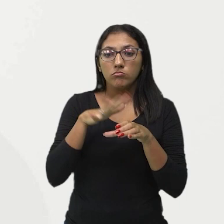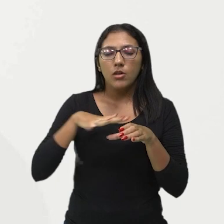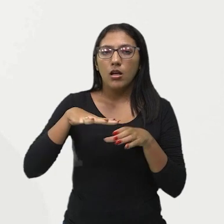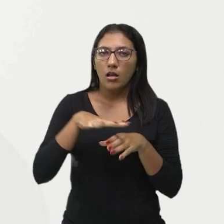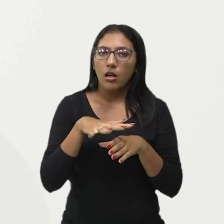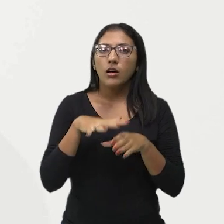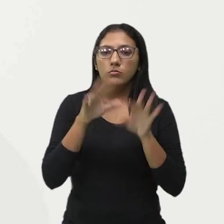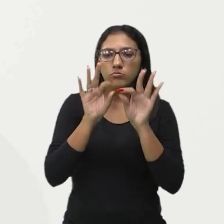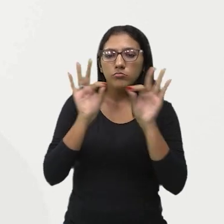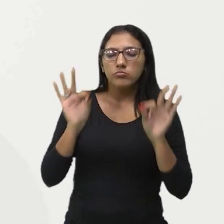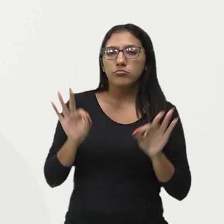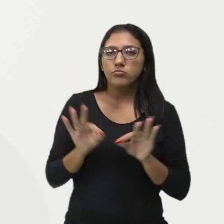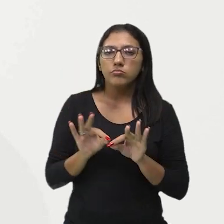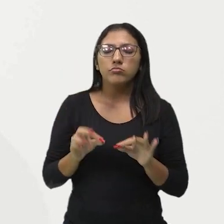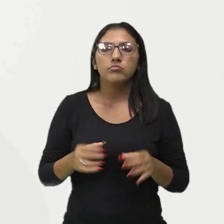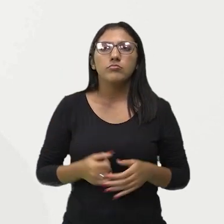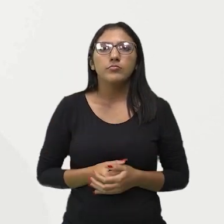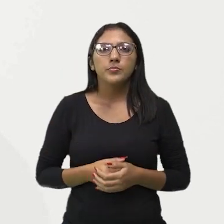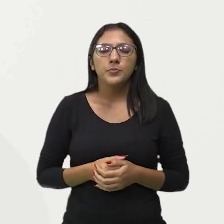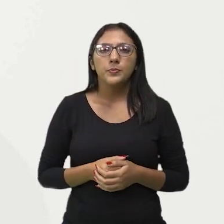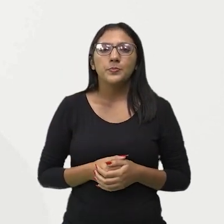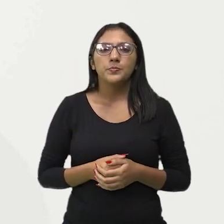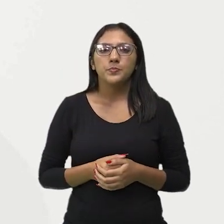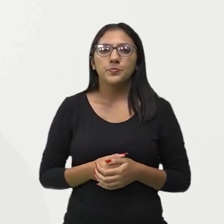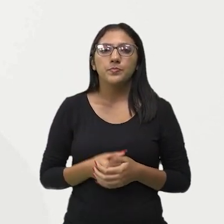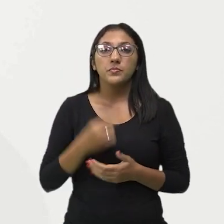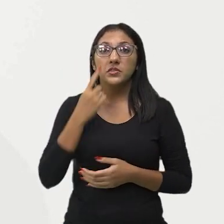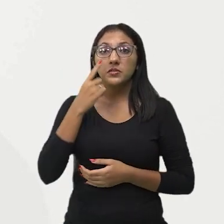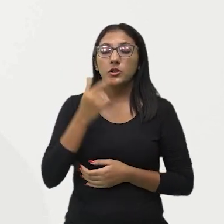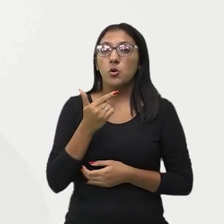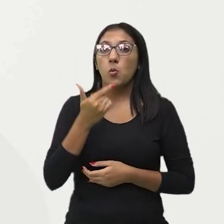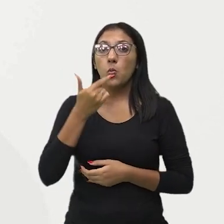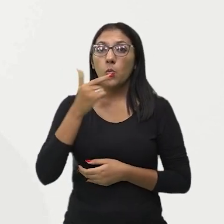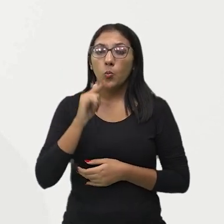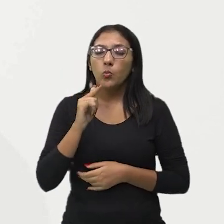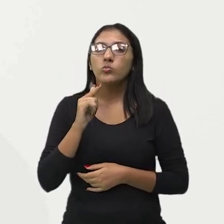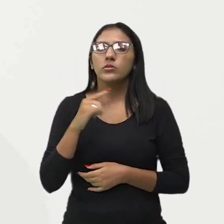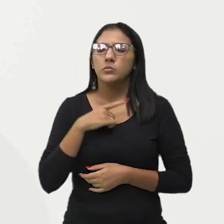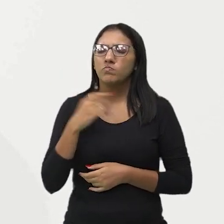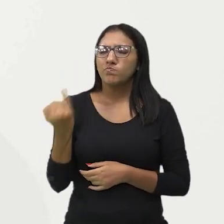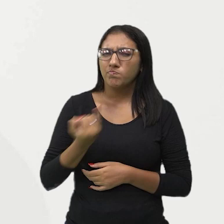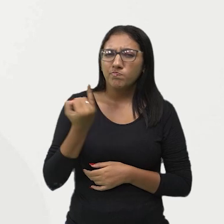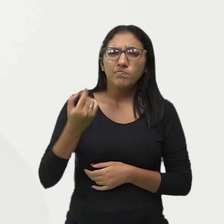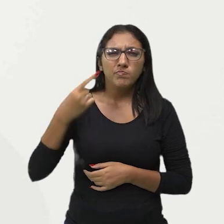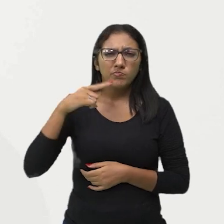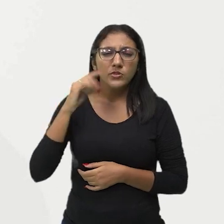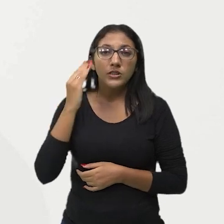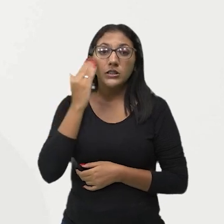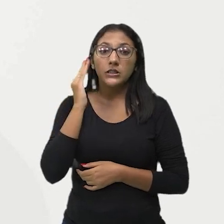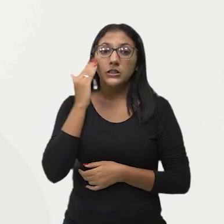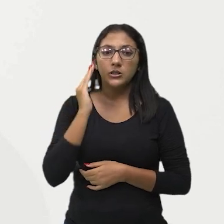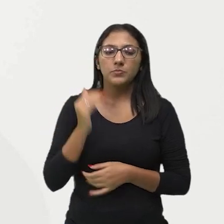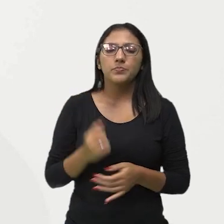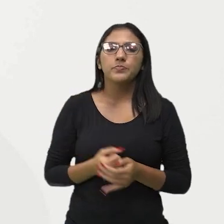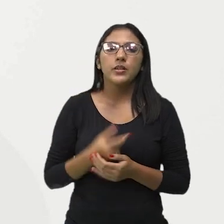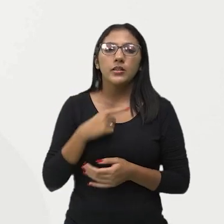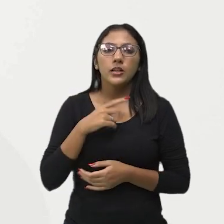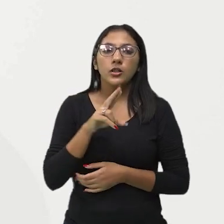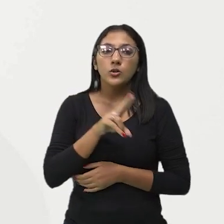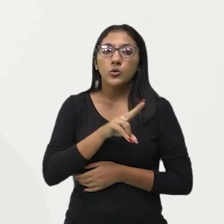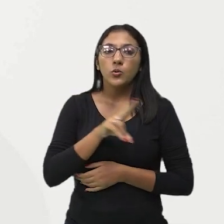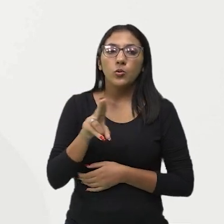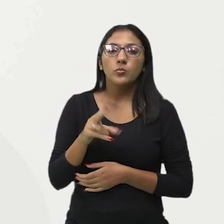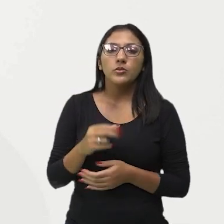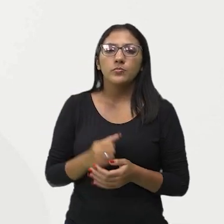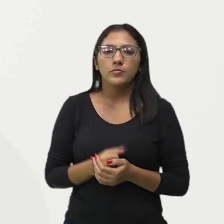elemento que é muito importante você saber é o que nós chamamos de diâmetro. E o que